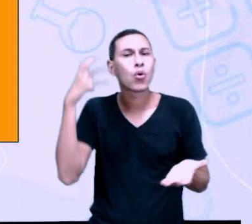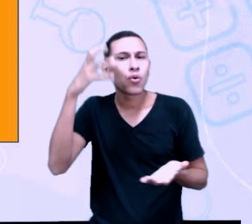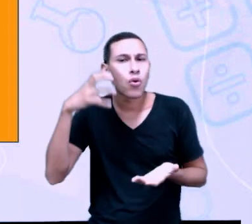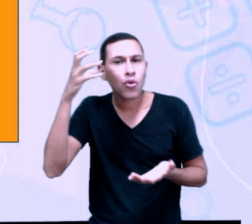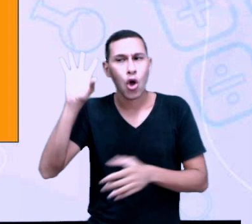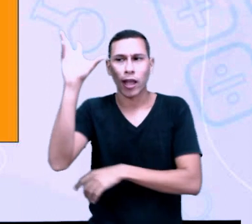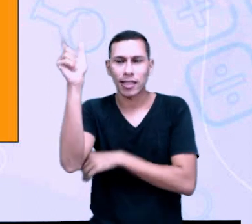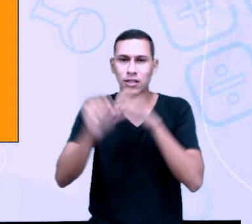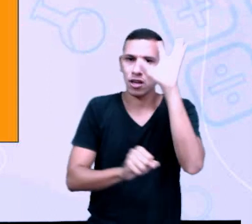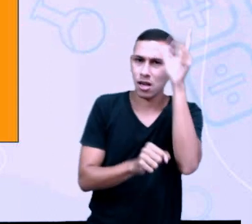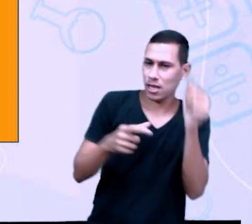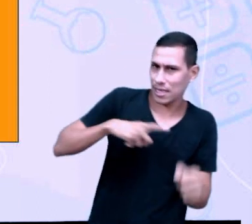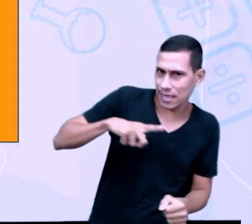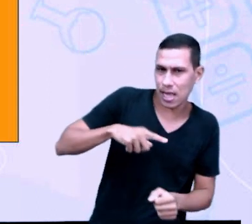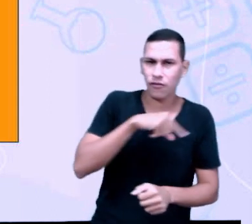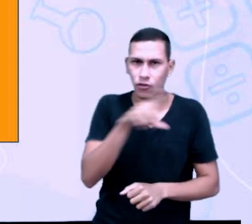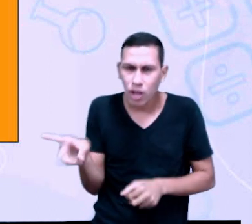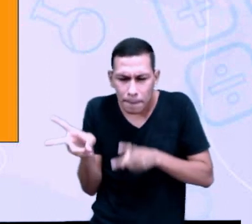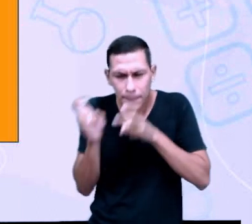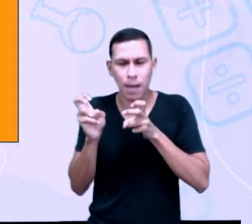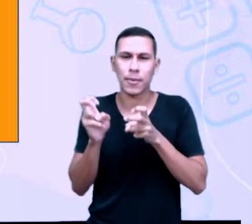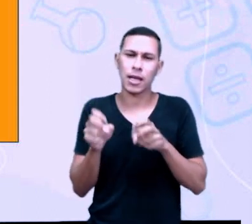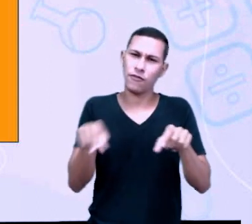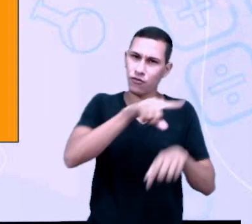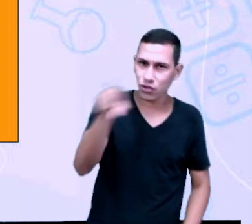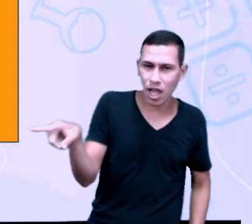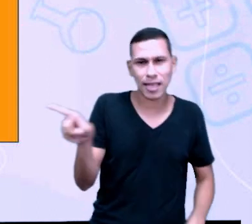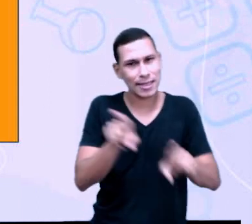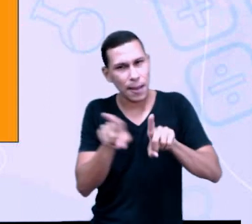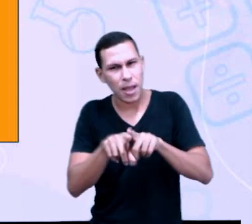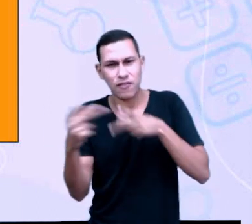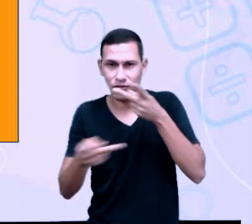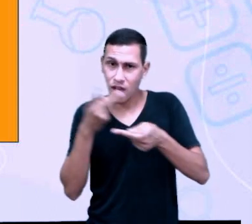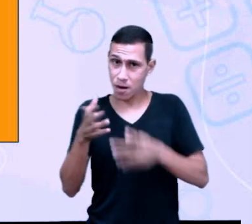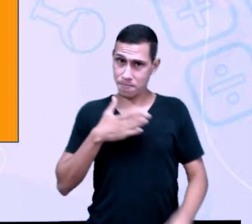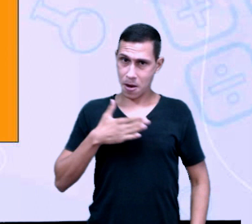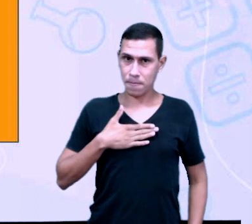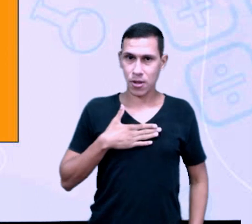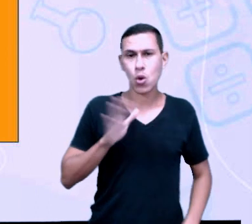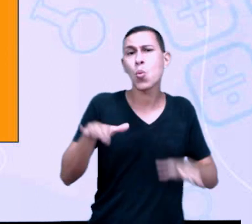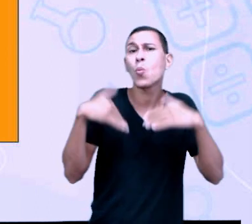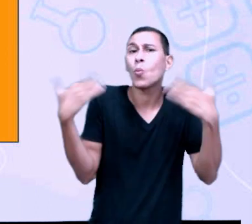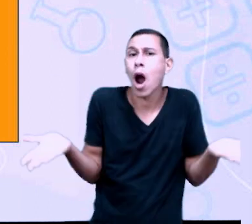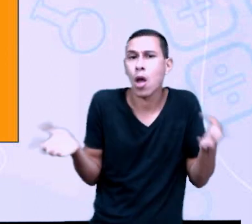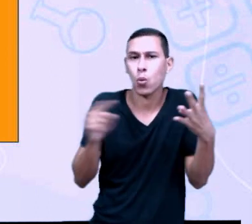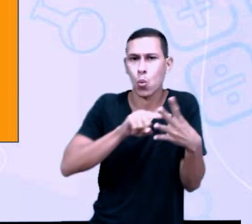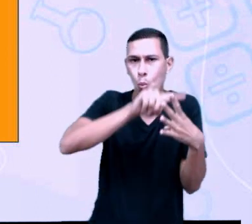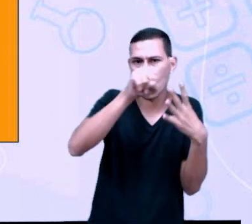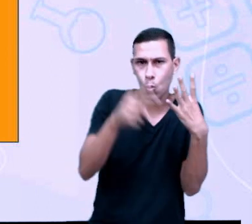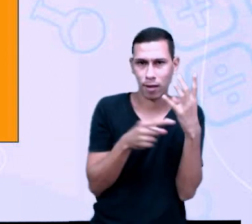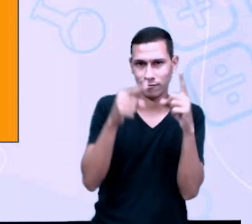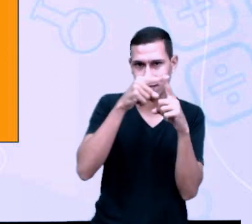que estão e que já existem aí nessa tirinha eu quero também que vocês digam para mim Quais são os quatro